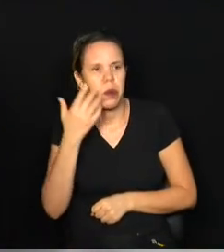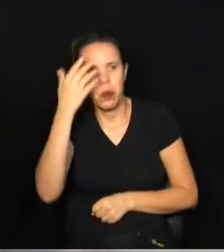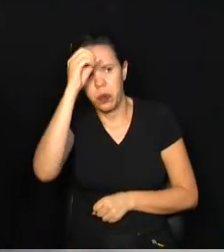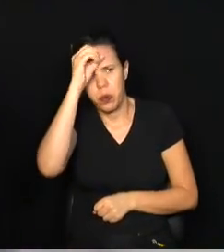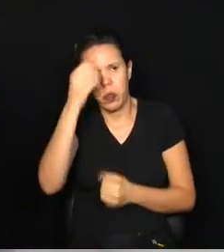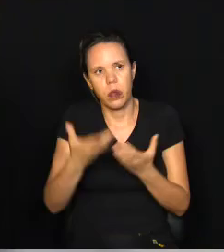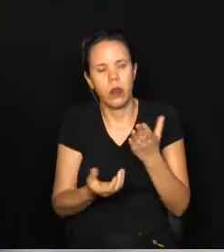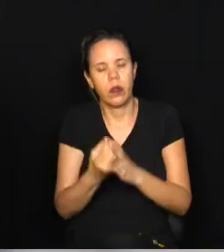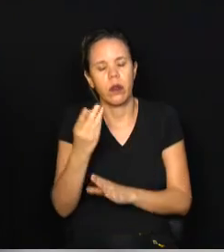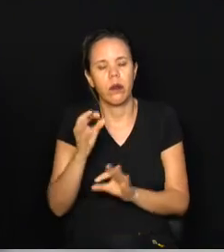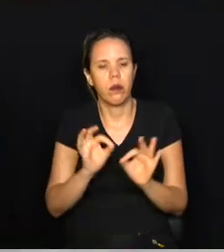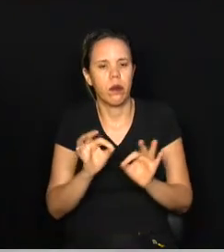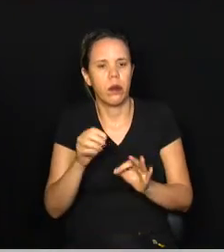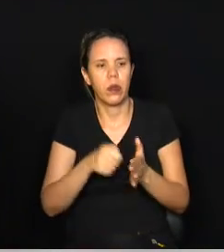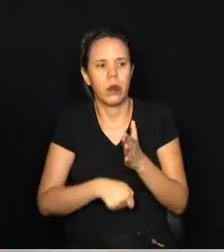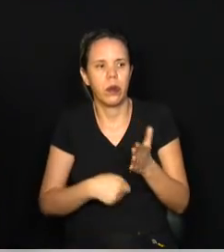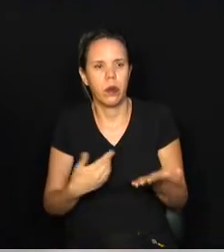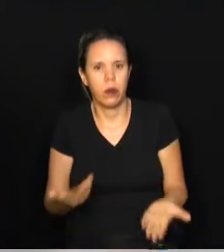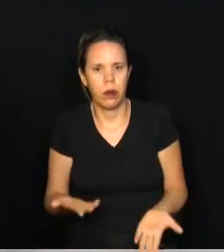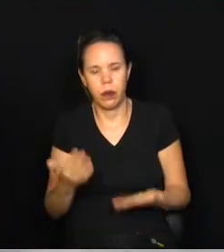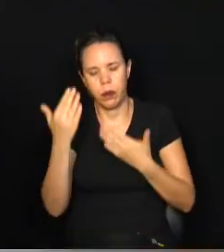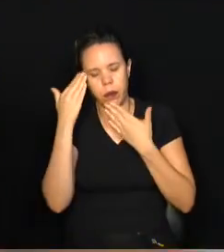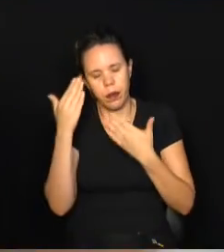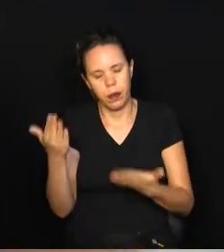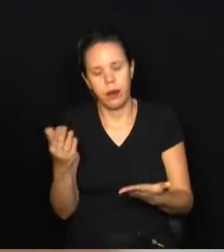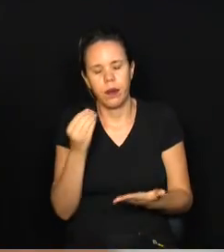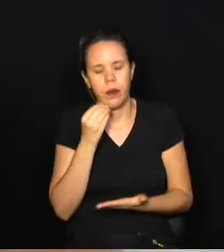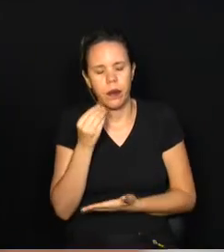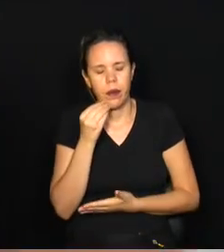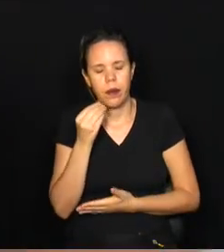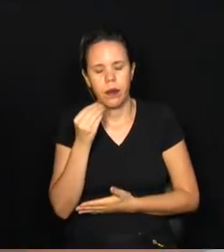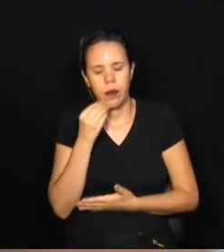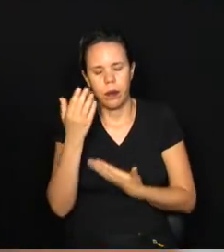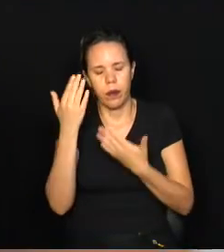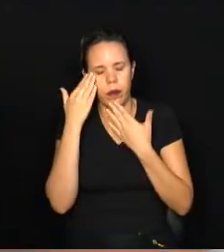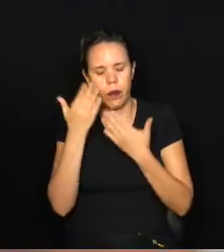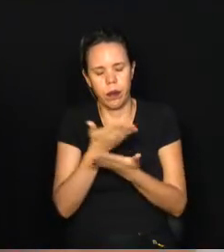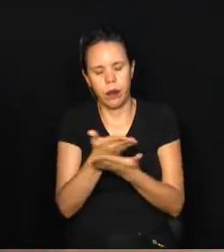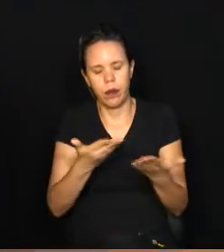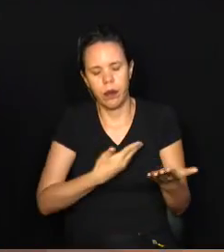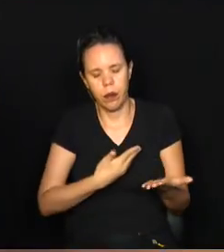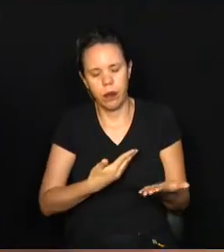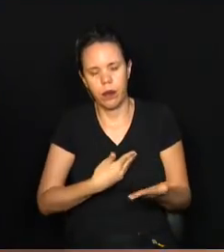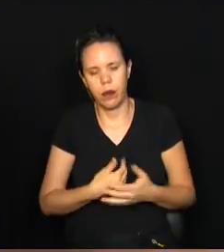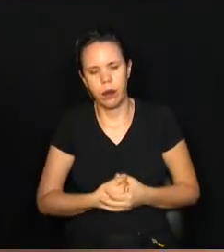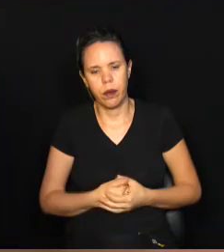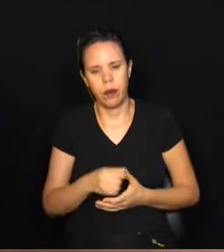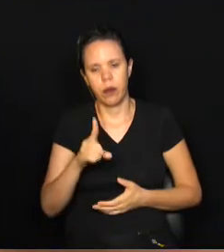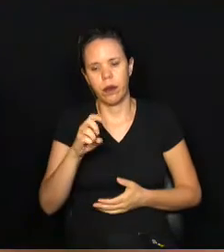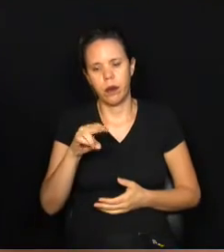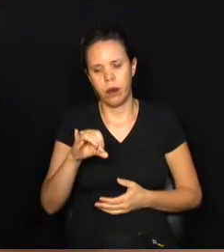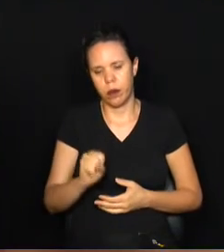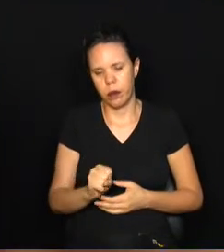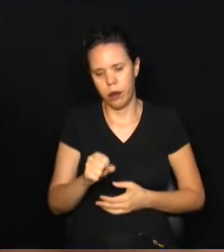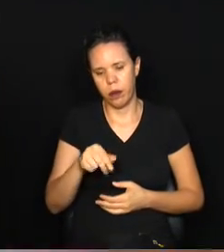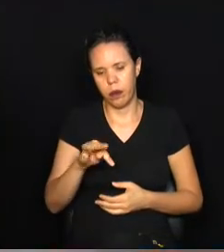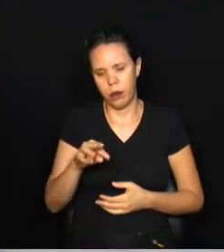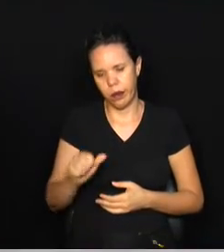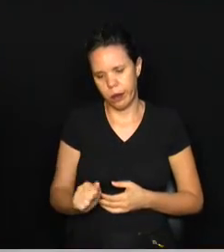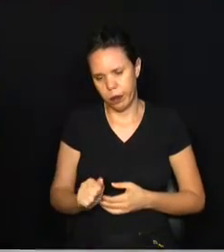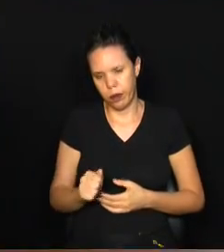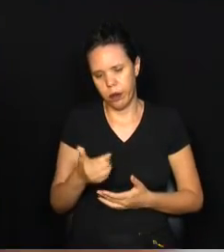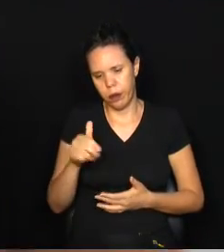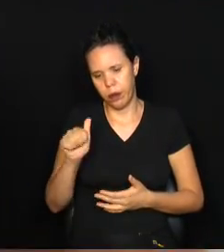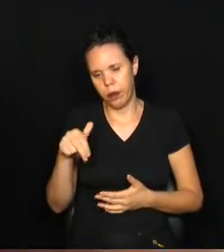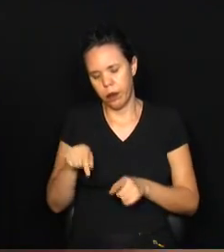ti. Muito obrigado pela oportunidade. Queria agradecer aos meus colegas aí, o Denis, a Ana, a Marta, e ao senhor